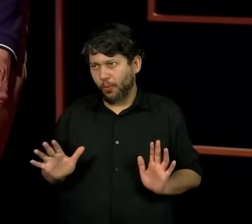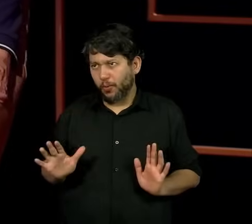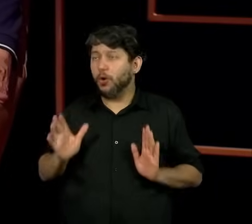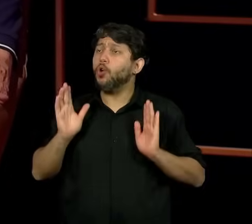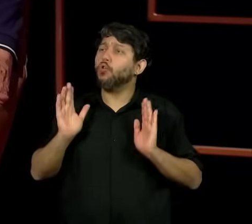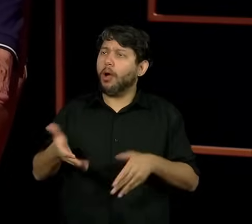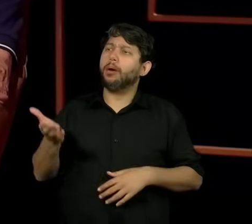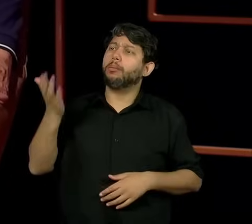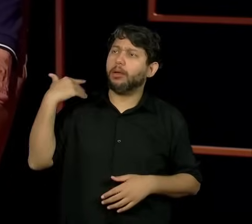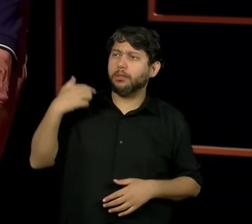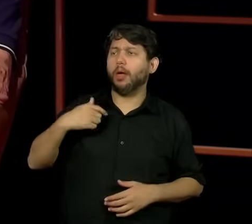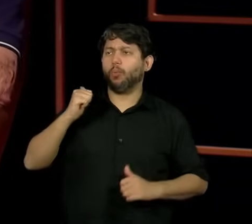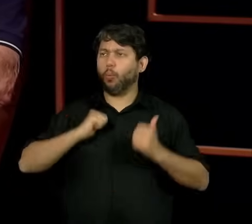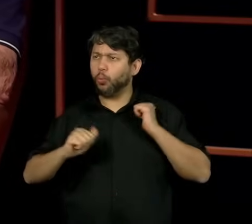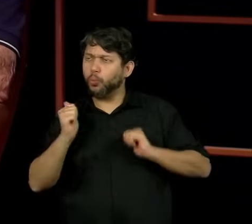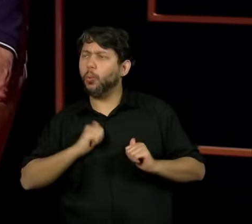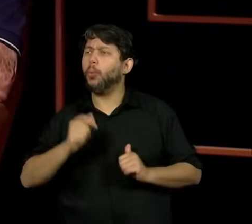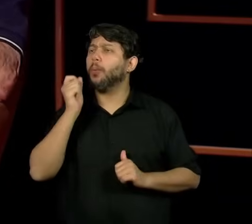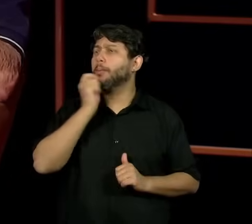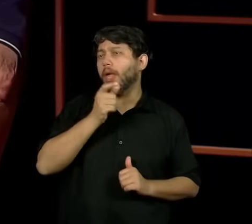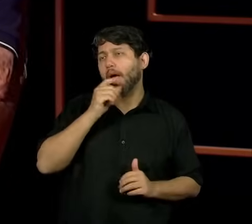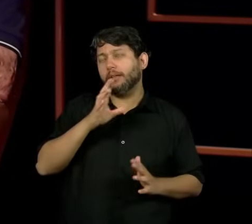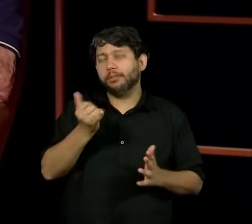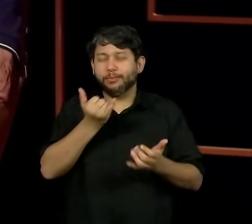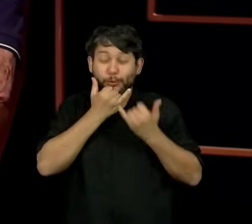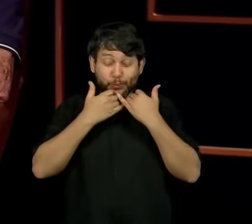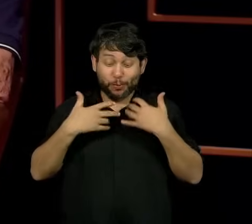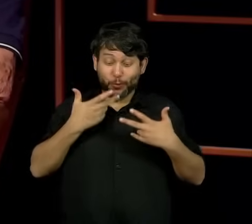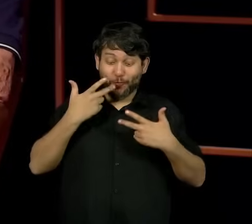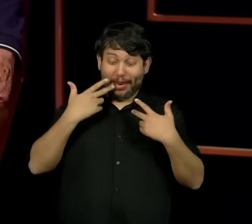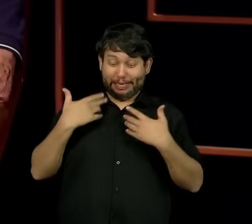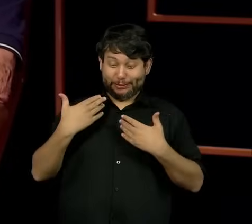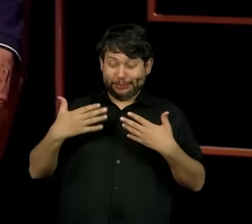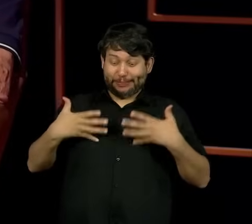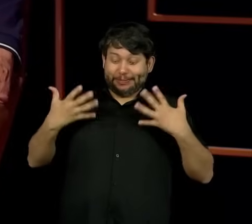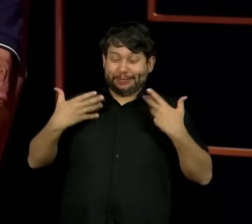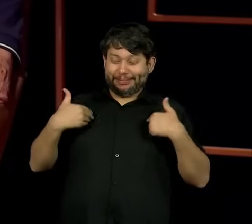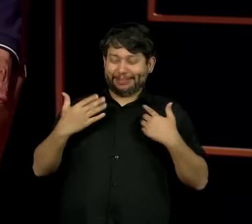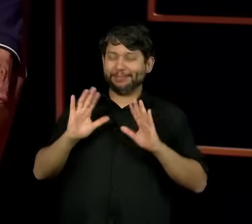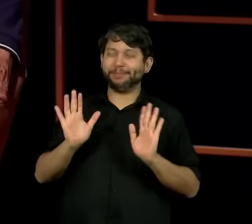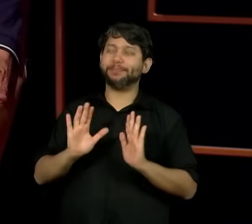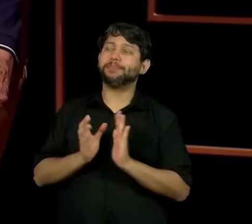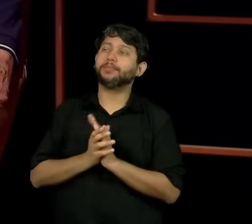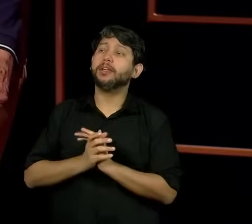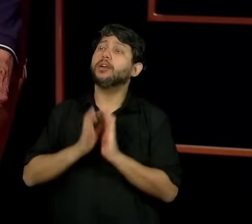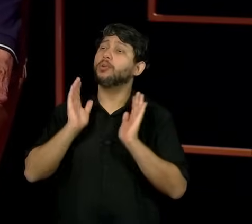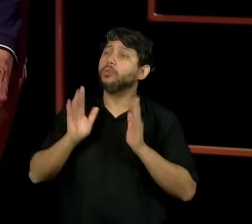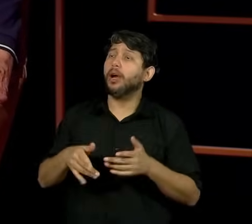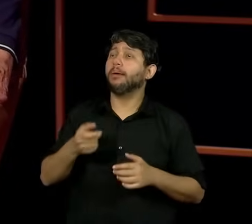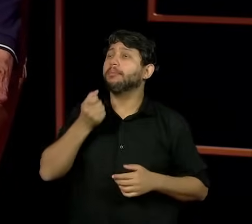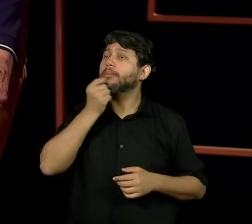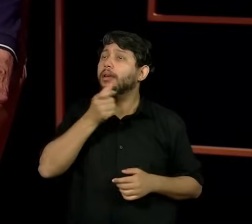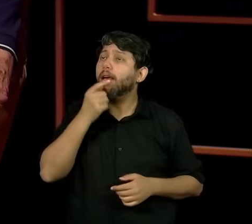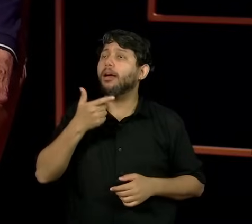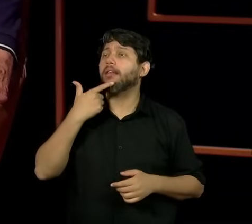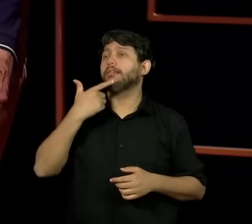grandes comédias como ator, desculpe ficar me elogiando, mas fiz grandes comédias como